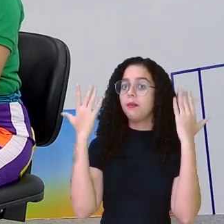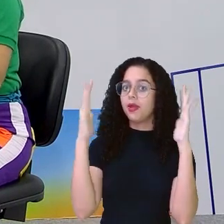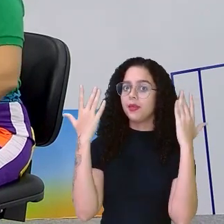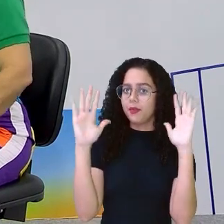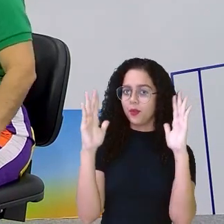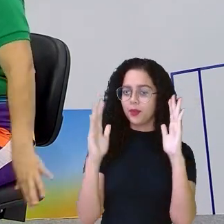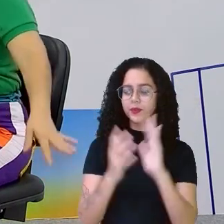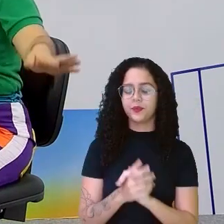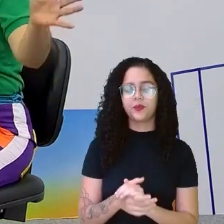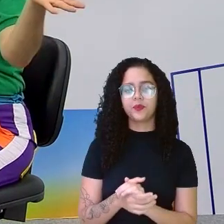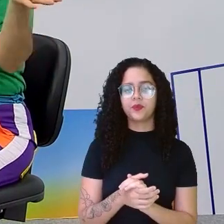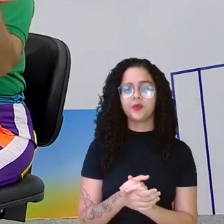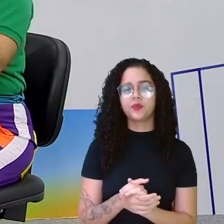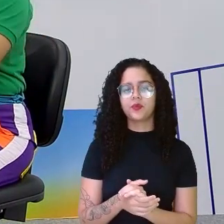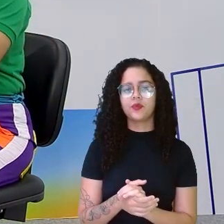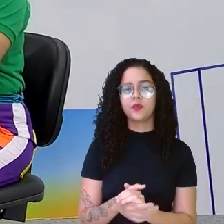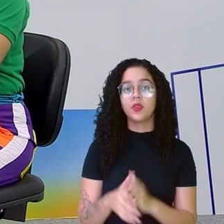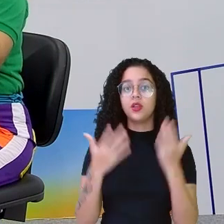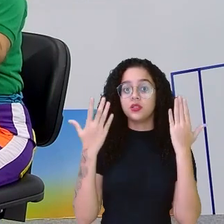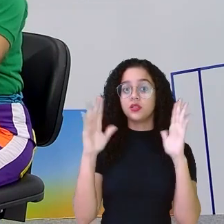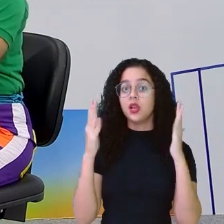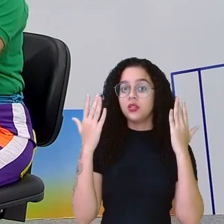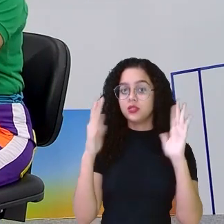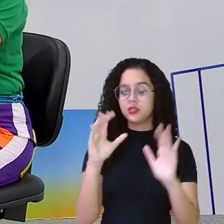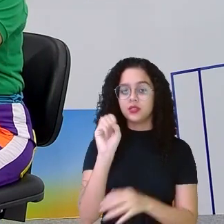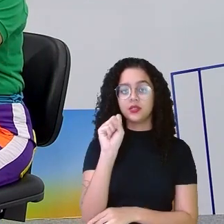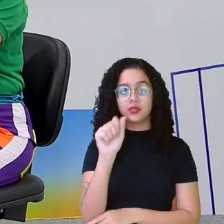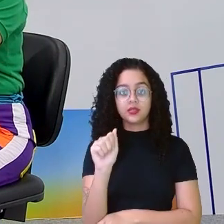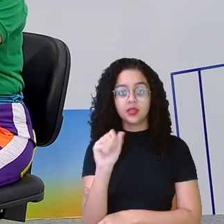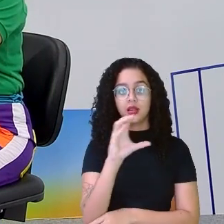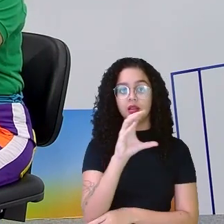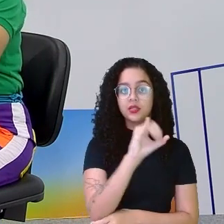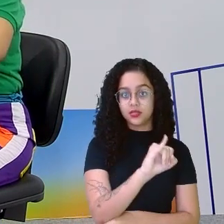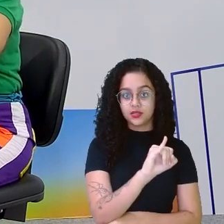Então vamos lá? Vamos. Saci!